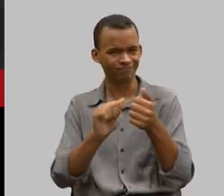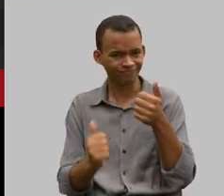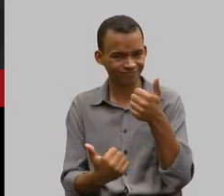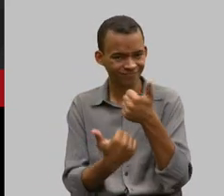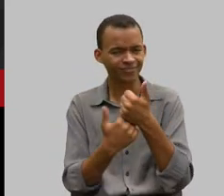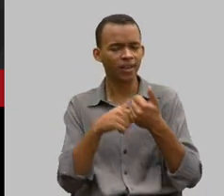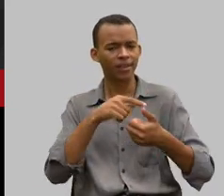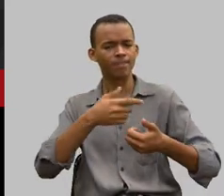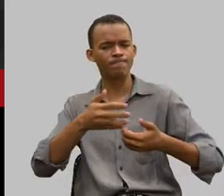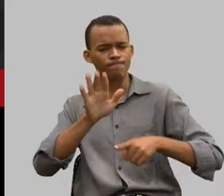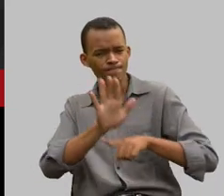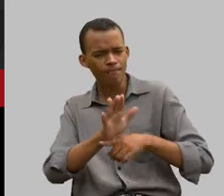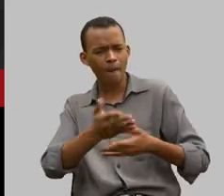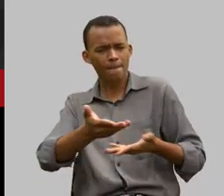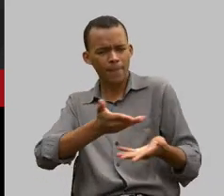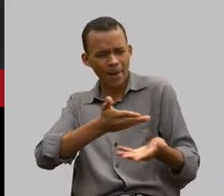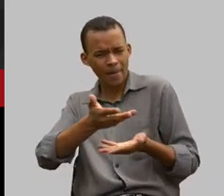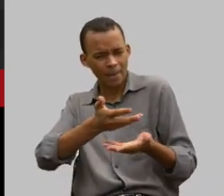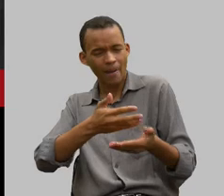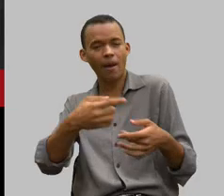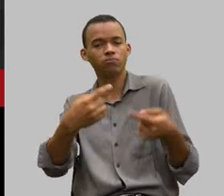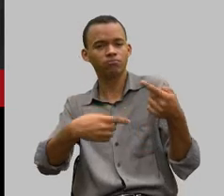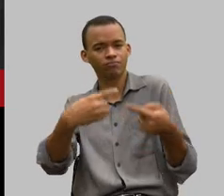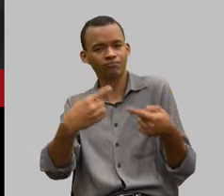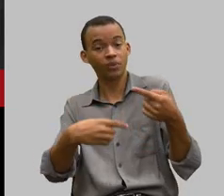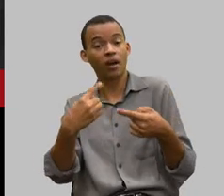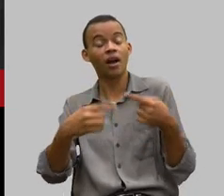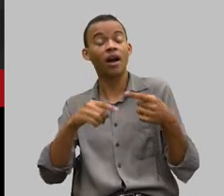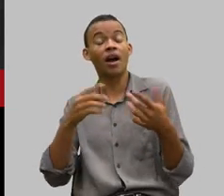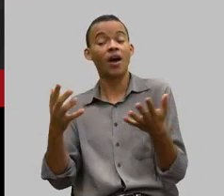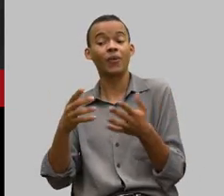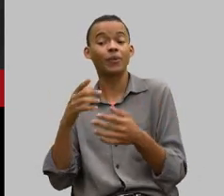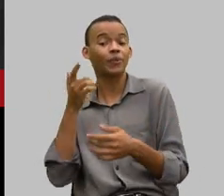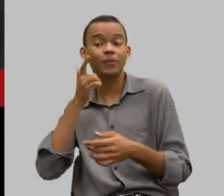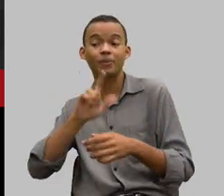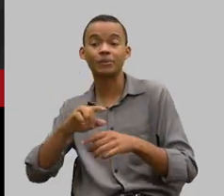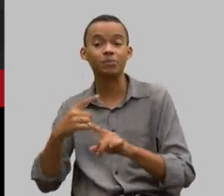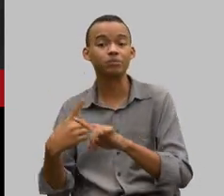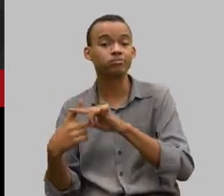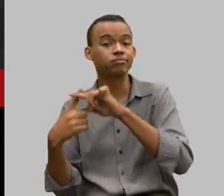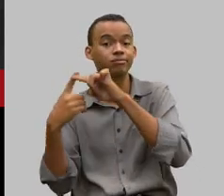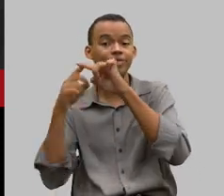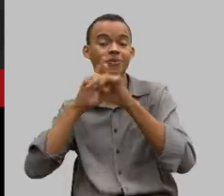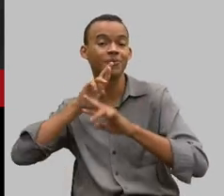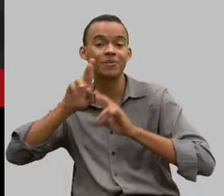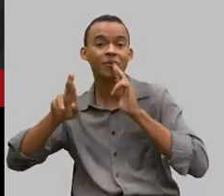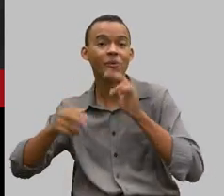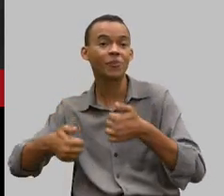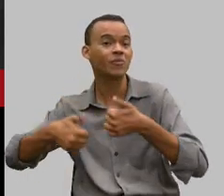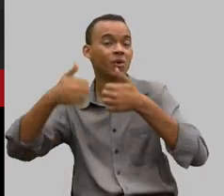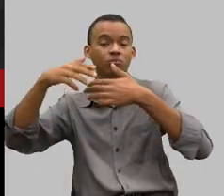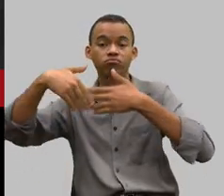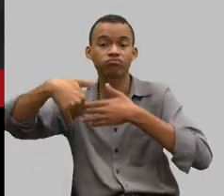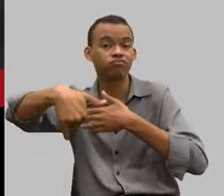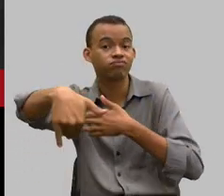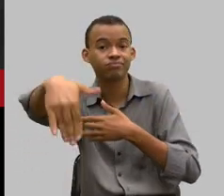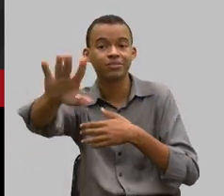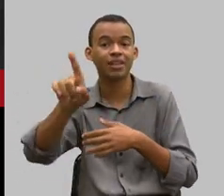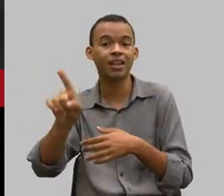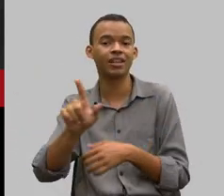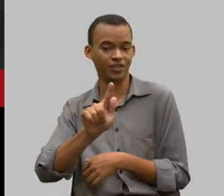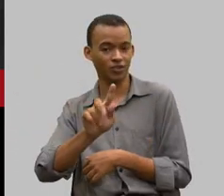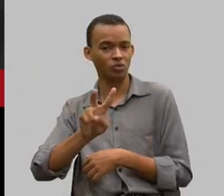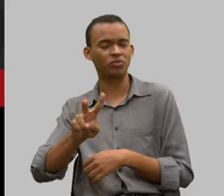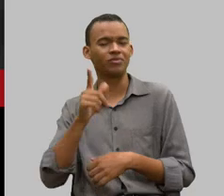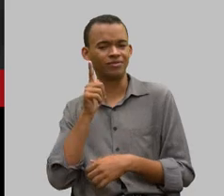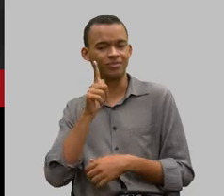ativamente das negociações que geraram frutos e gerarão frutos grandiosos na cidade de vossa excelência